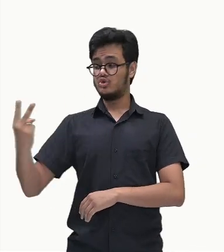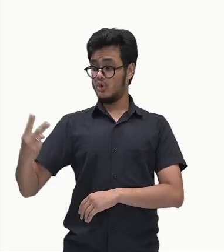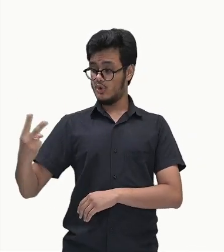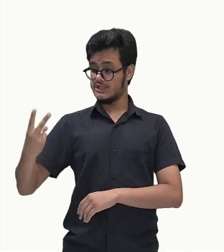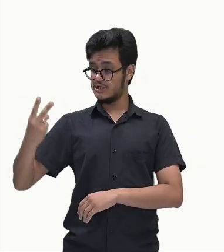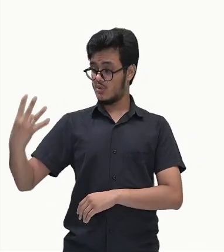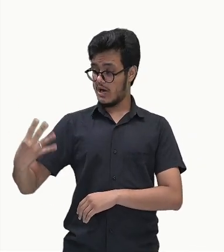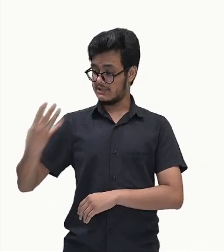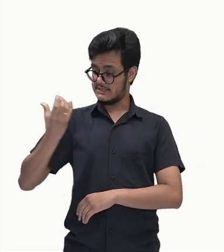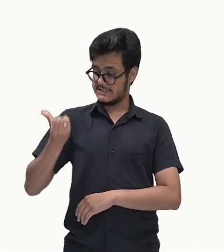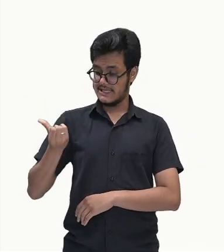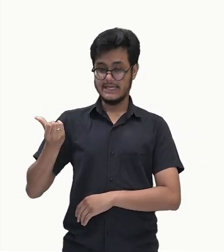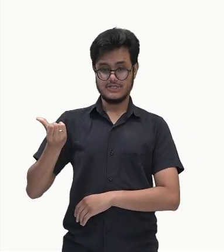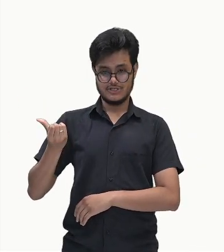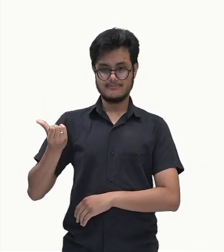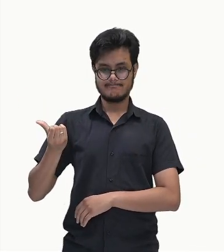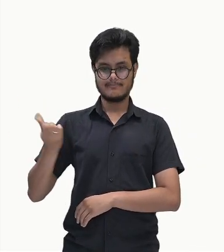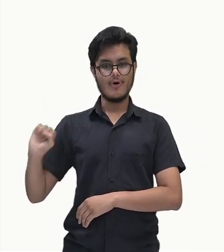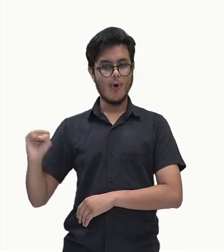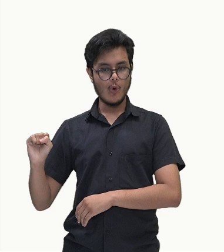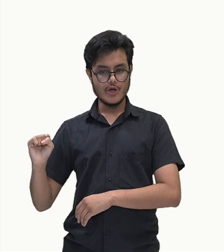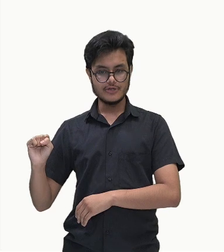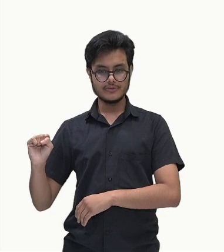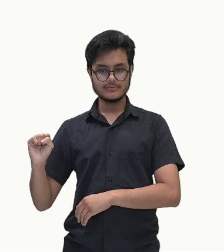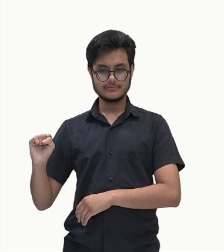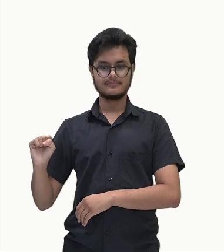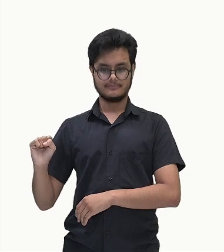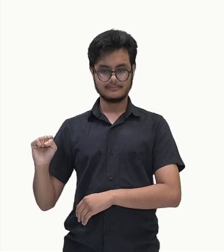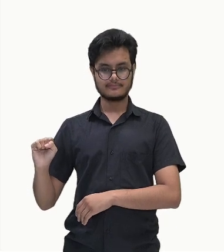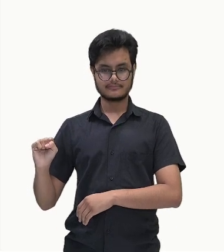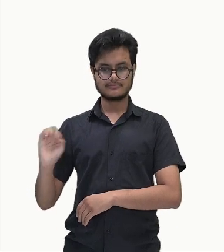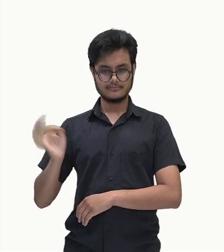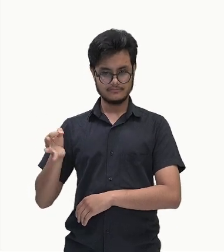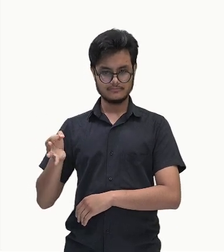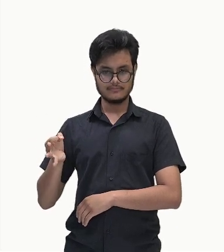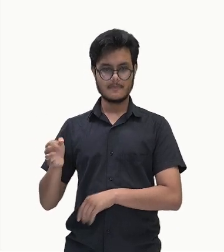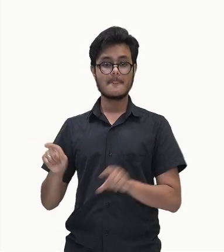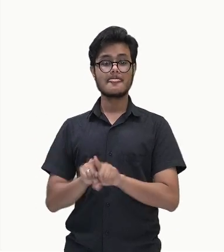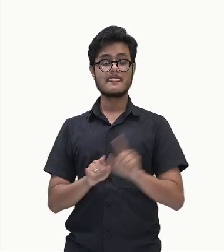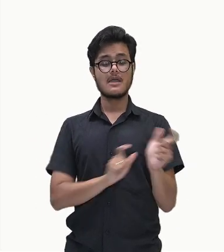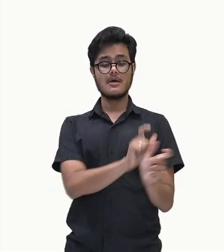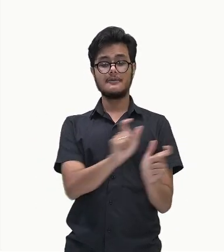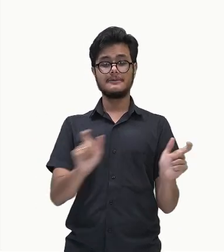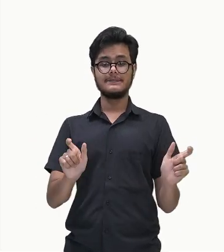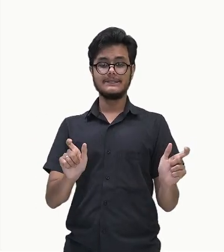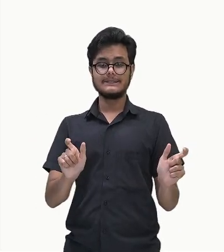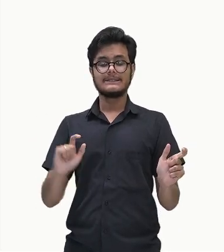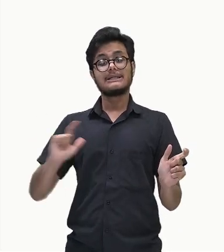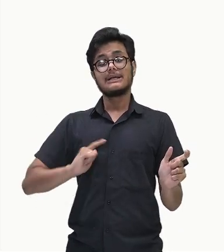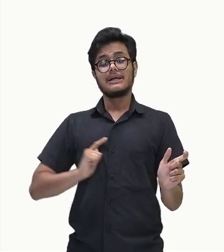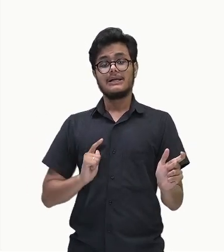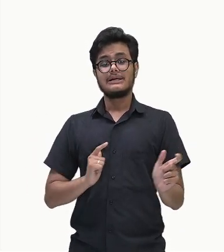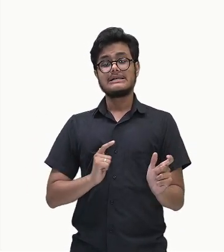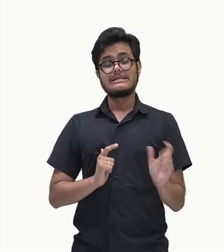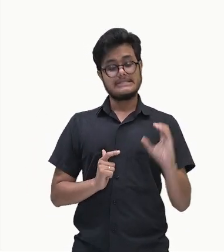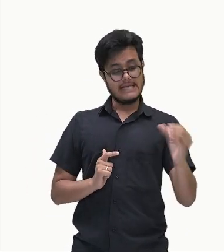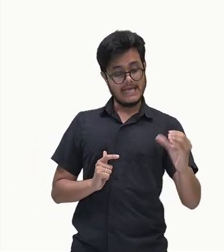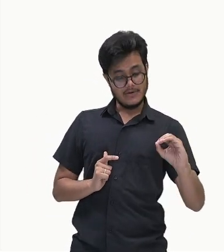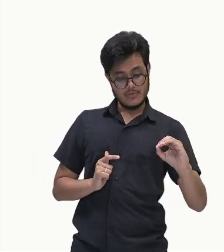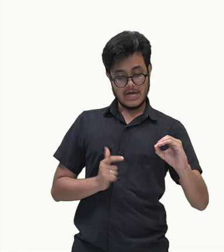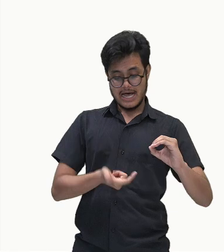2 4 6 ou 8 aqui a gente tem os valores de